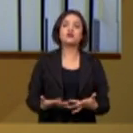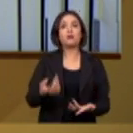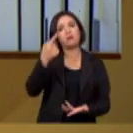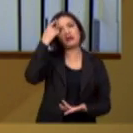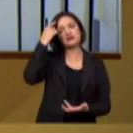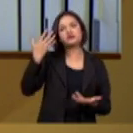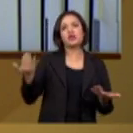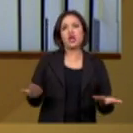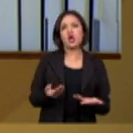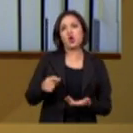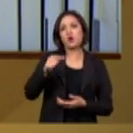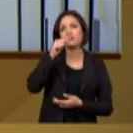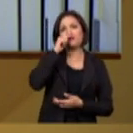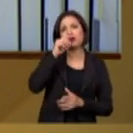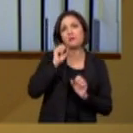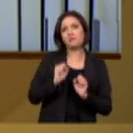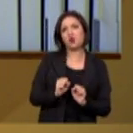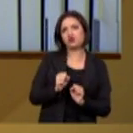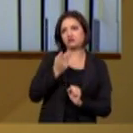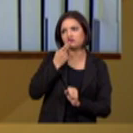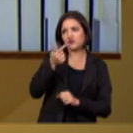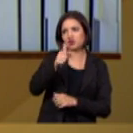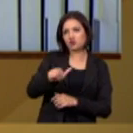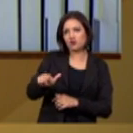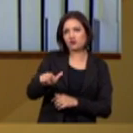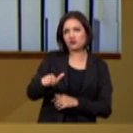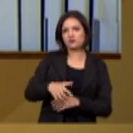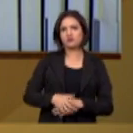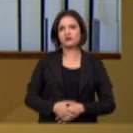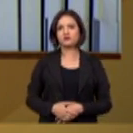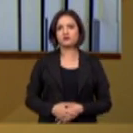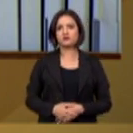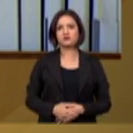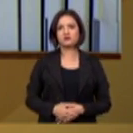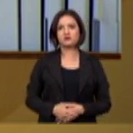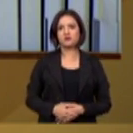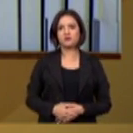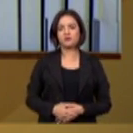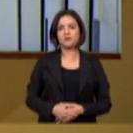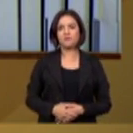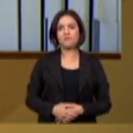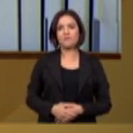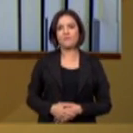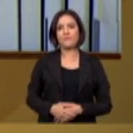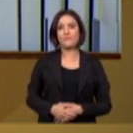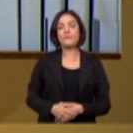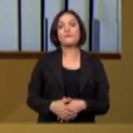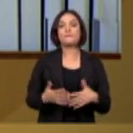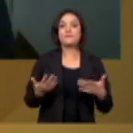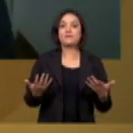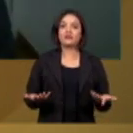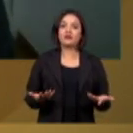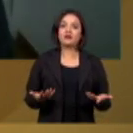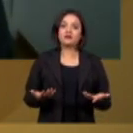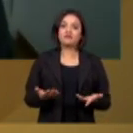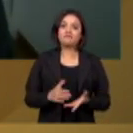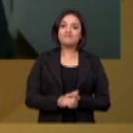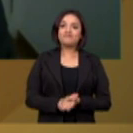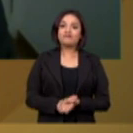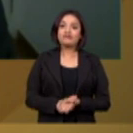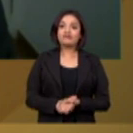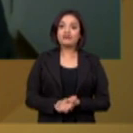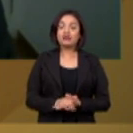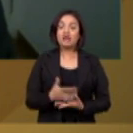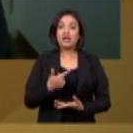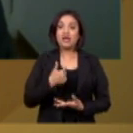ministro edson fachin quem poderá fazer uso da palavra novamente não se o presidente é muito brevemente não